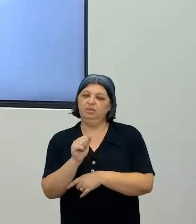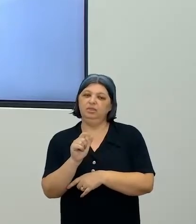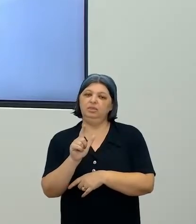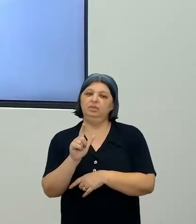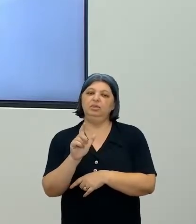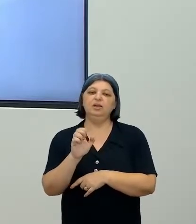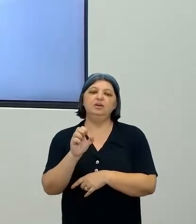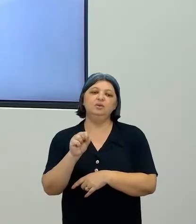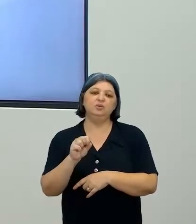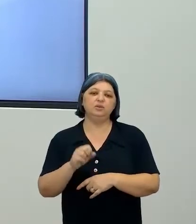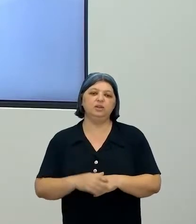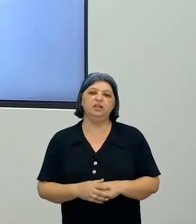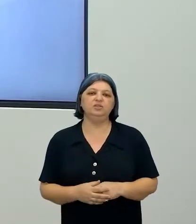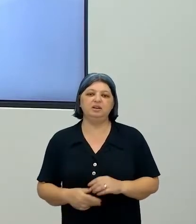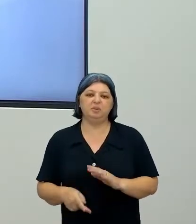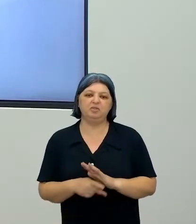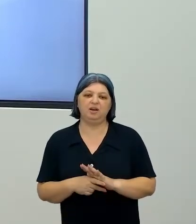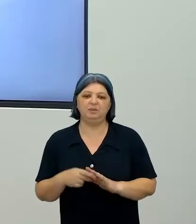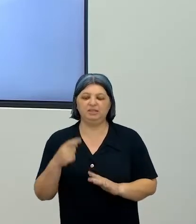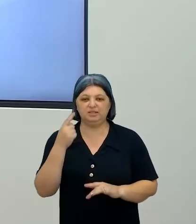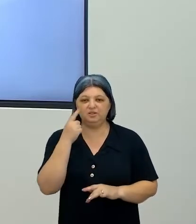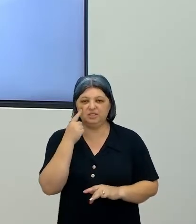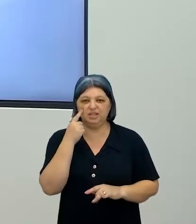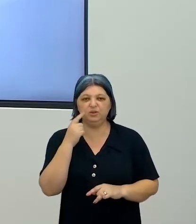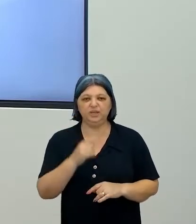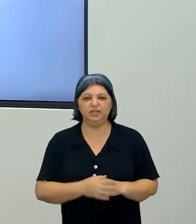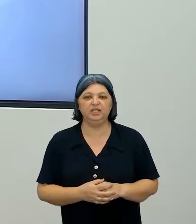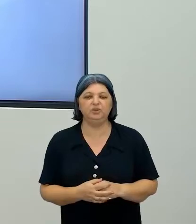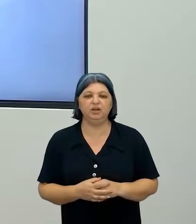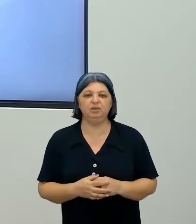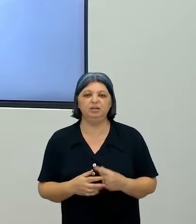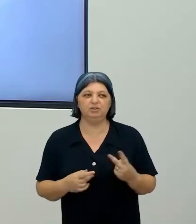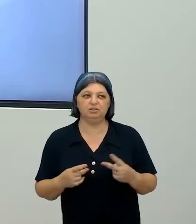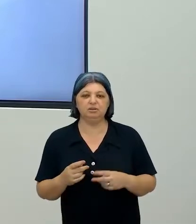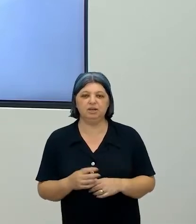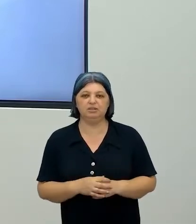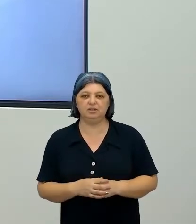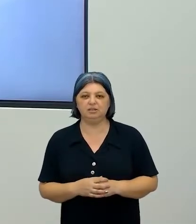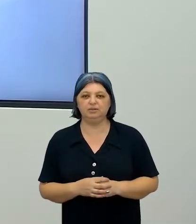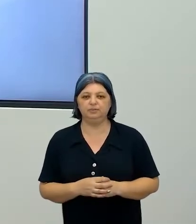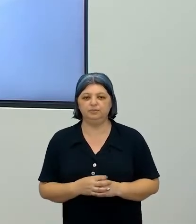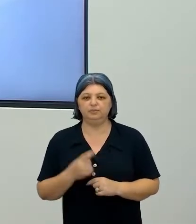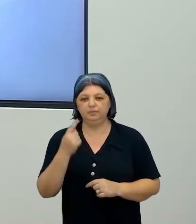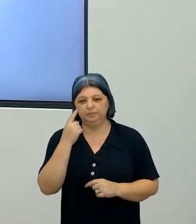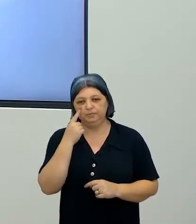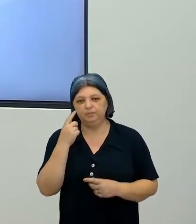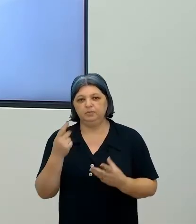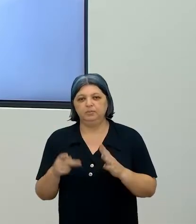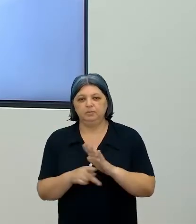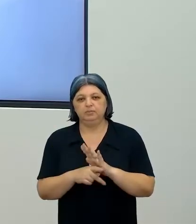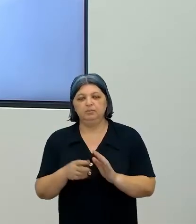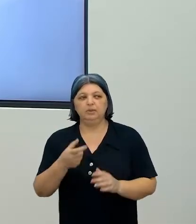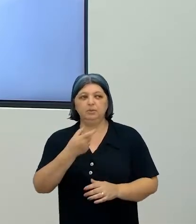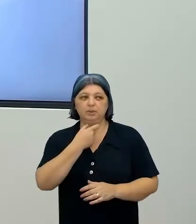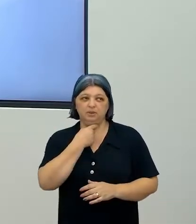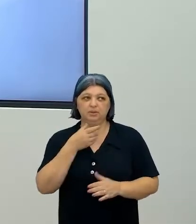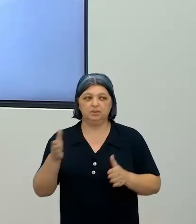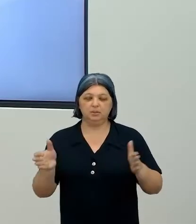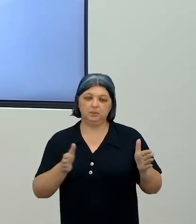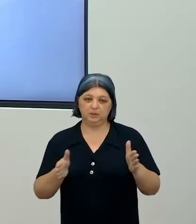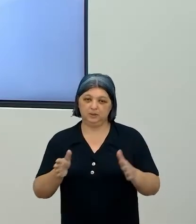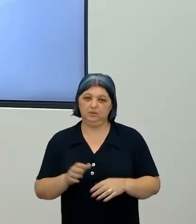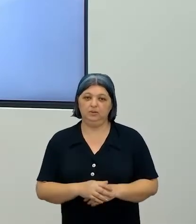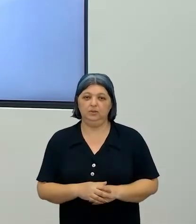isso que eu estou acabando de dizer para vocês, mas também esse modelo ele entrou em crise, né, e